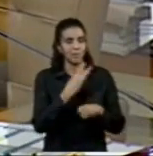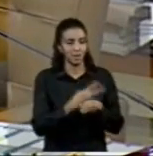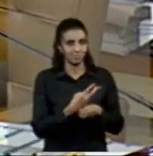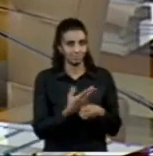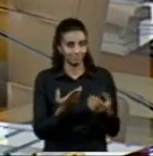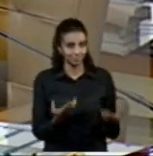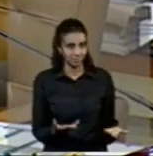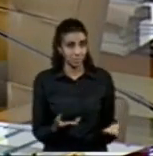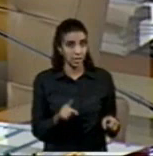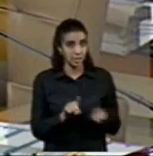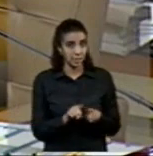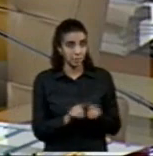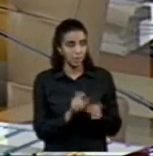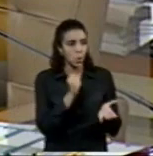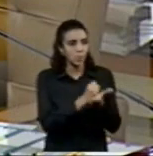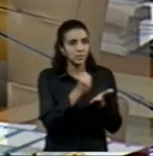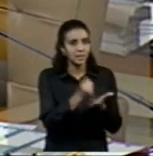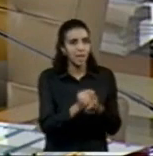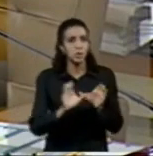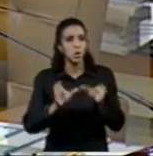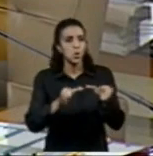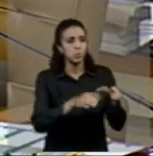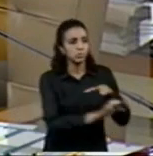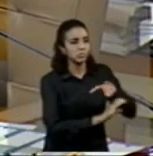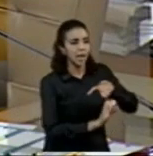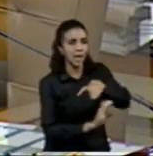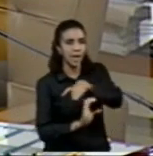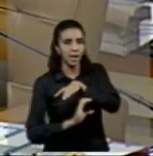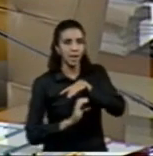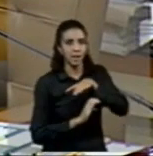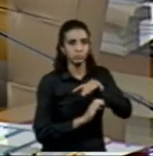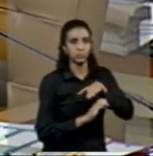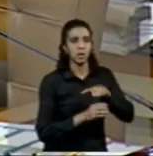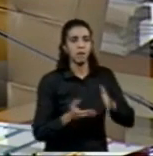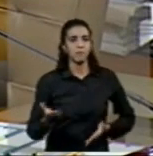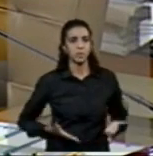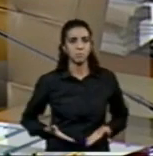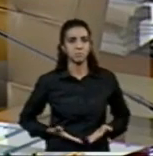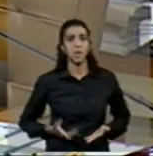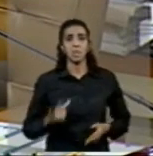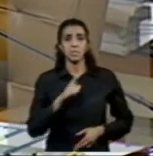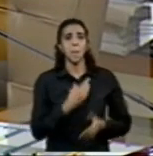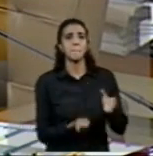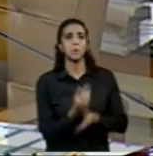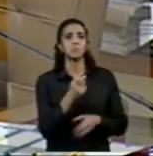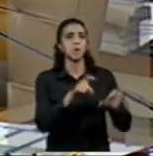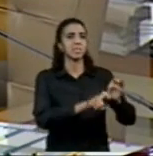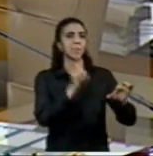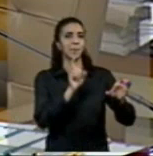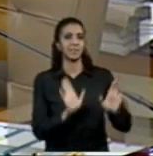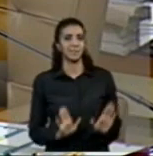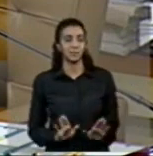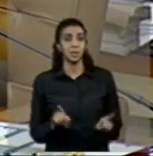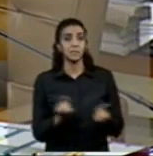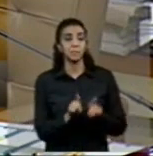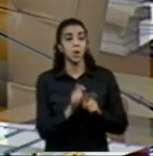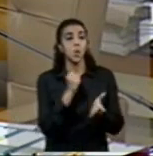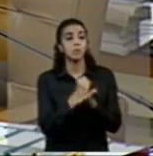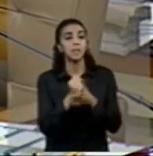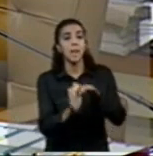Na contratação de redes de fornecedores com produção independente. Na contratação de